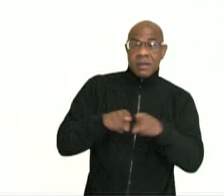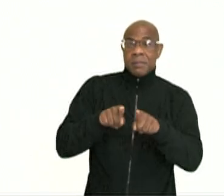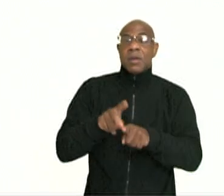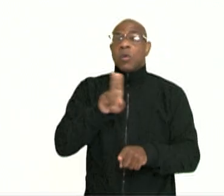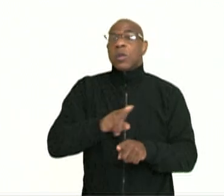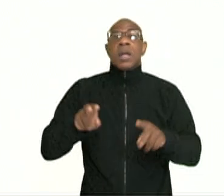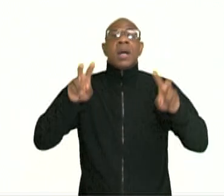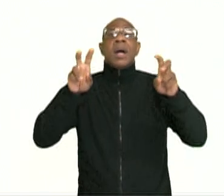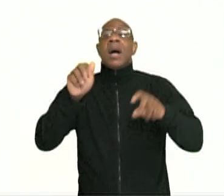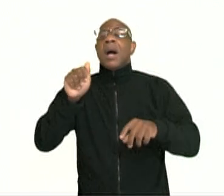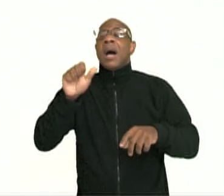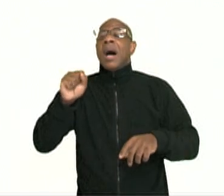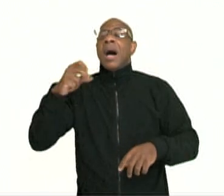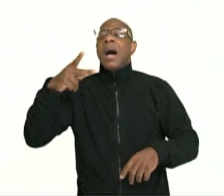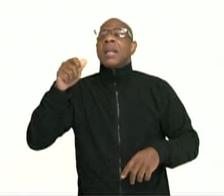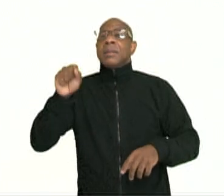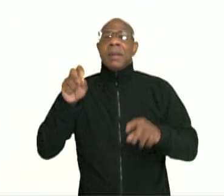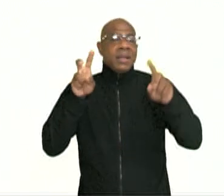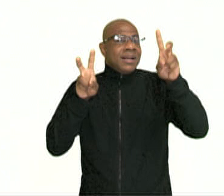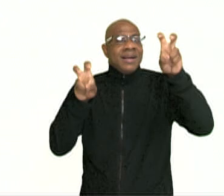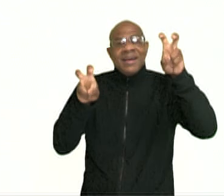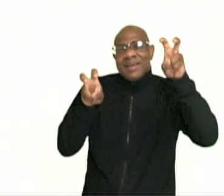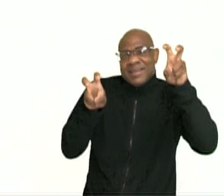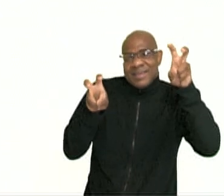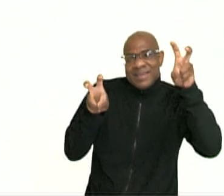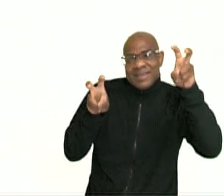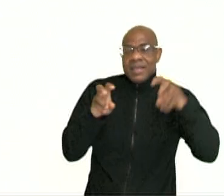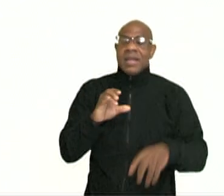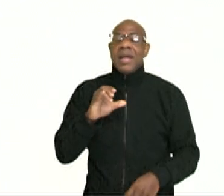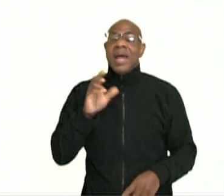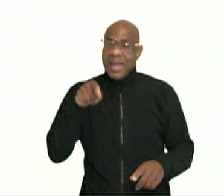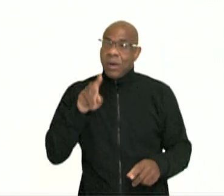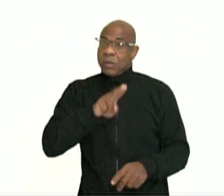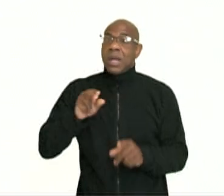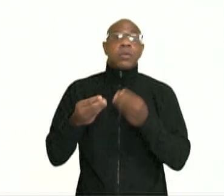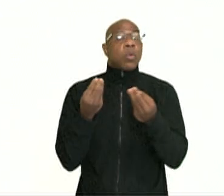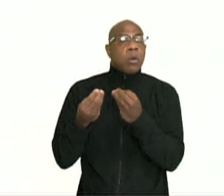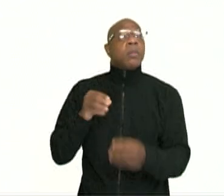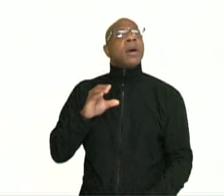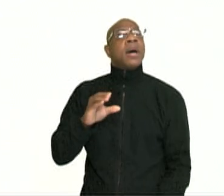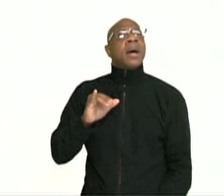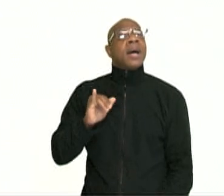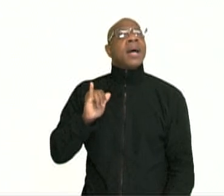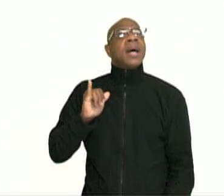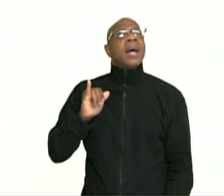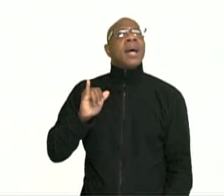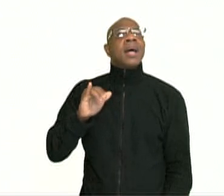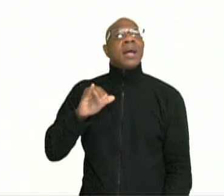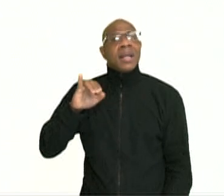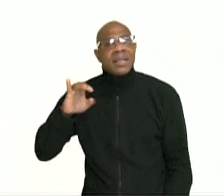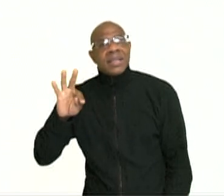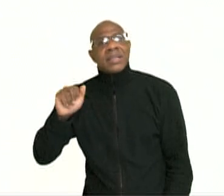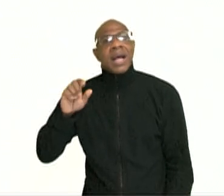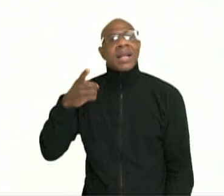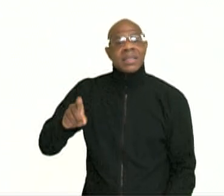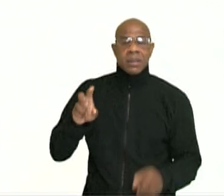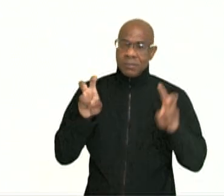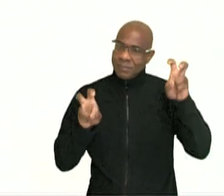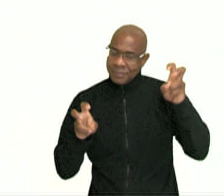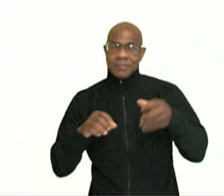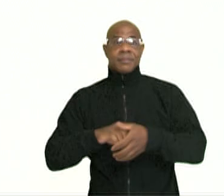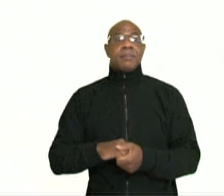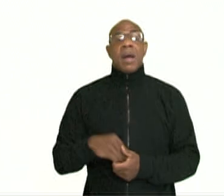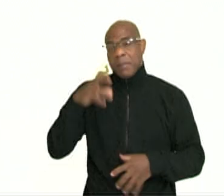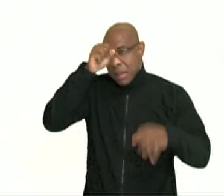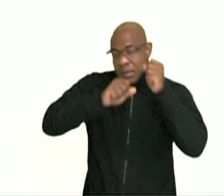são usadas como? Por uma citação, exatamente, eu coloco entre aspas. Aprendemos que uma reportagem